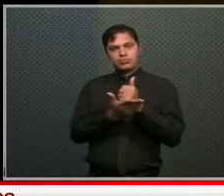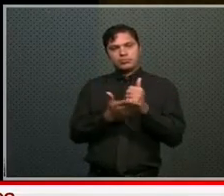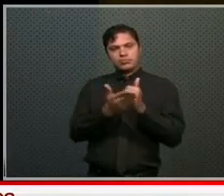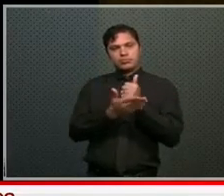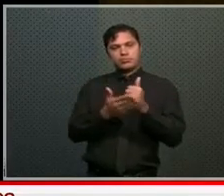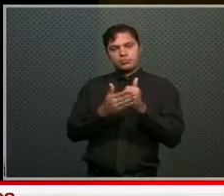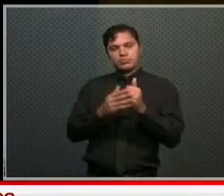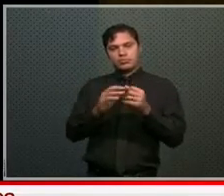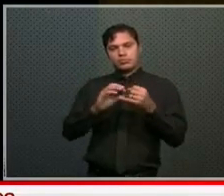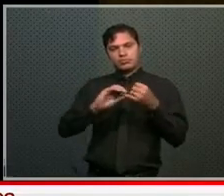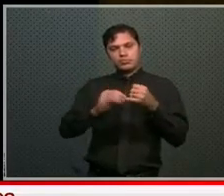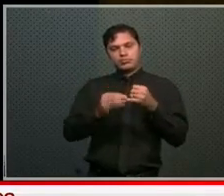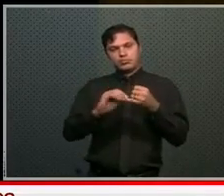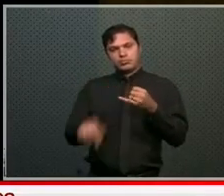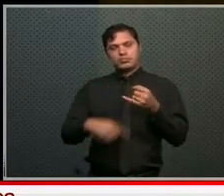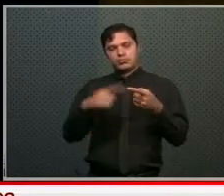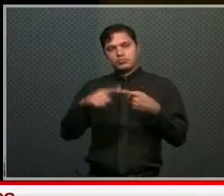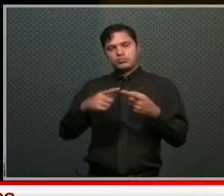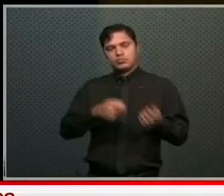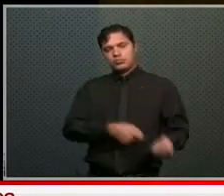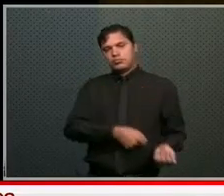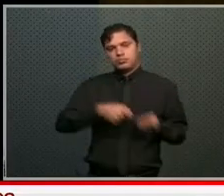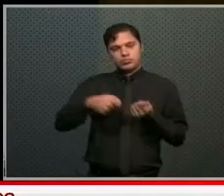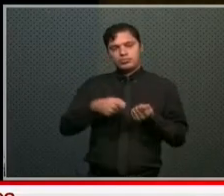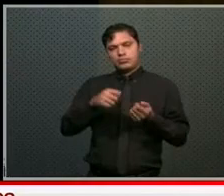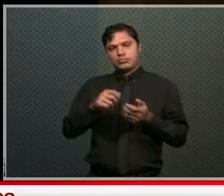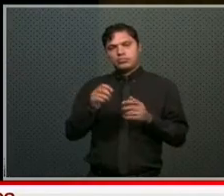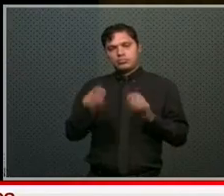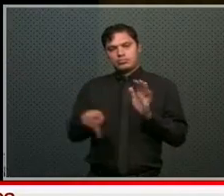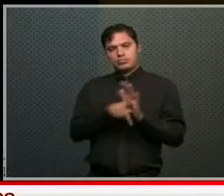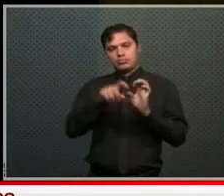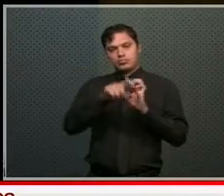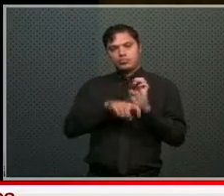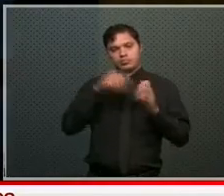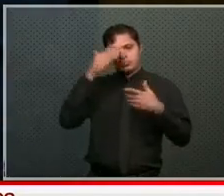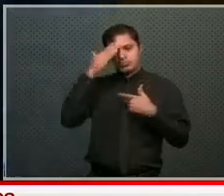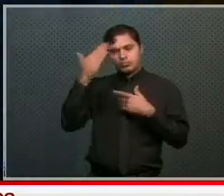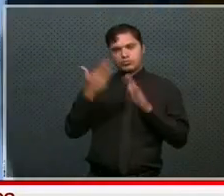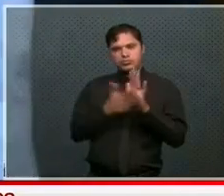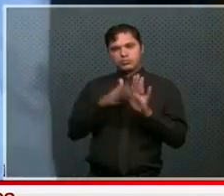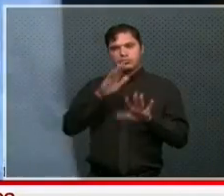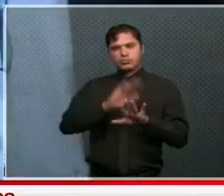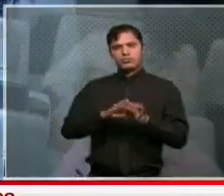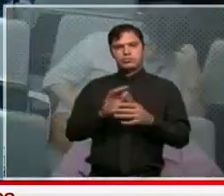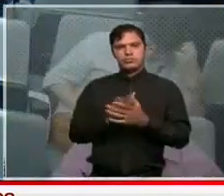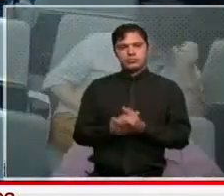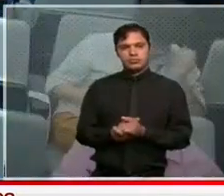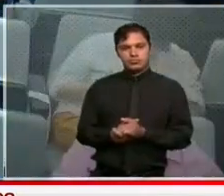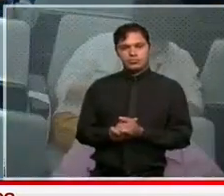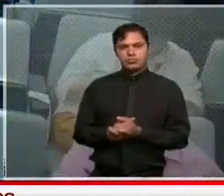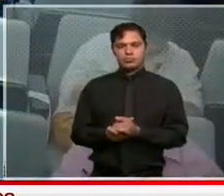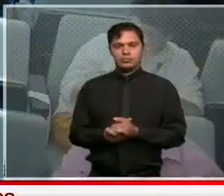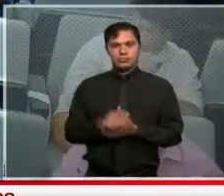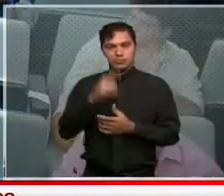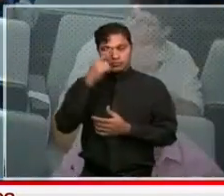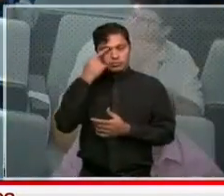mandioca e feijão caipira do sistema em bravo muito obrigado pela oportunidade obrigado